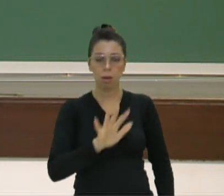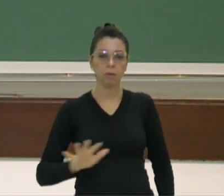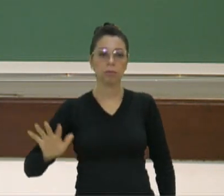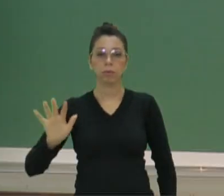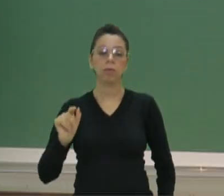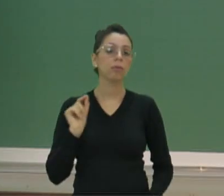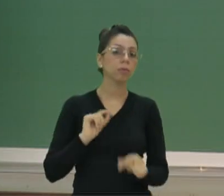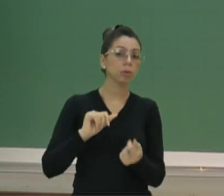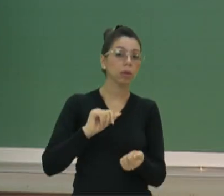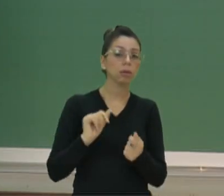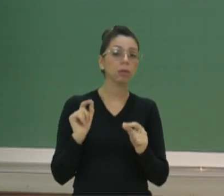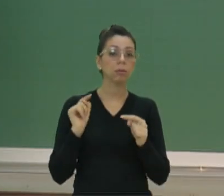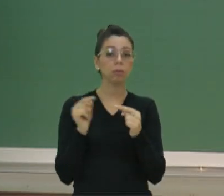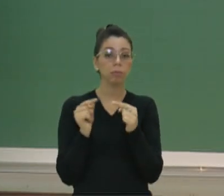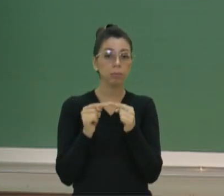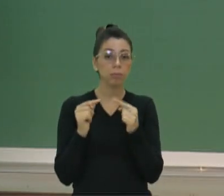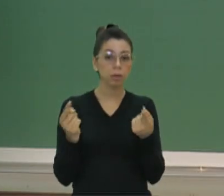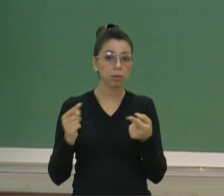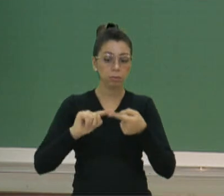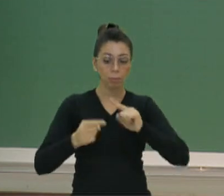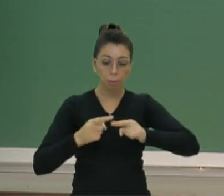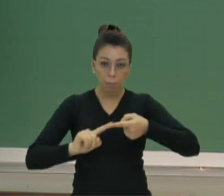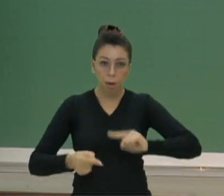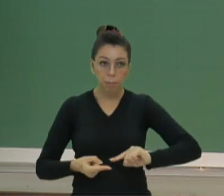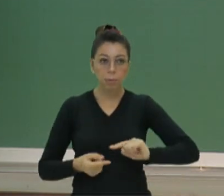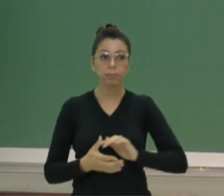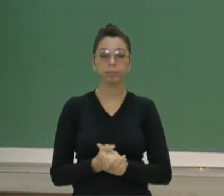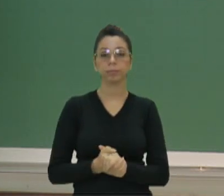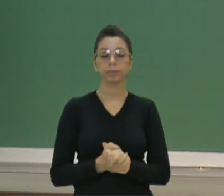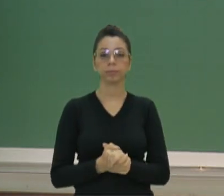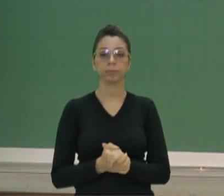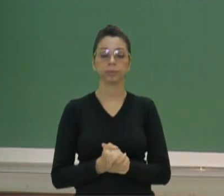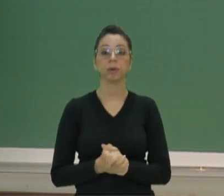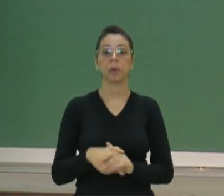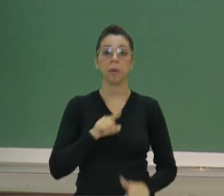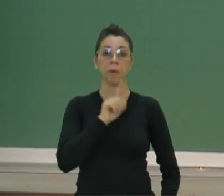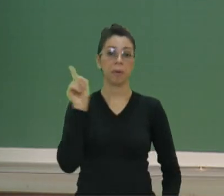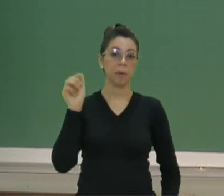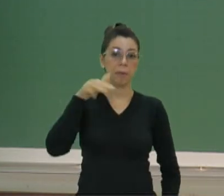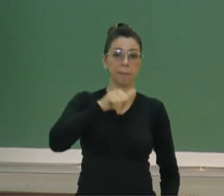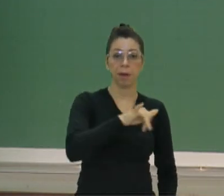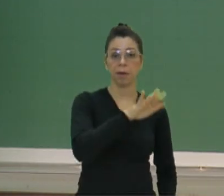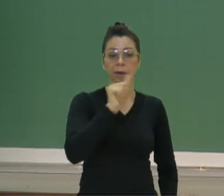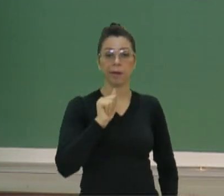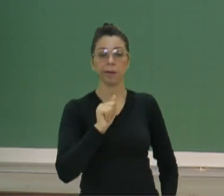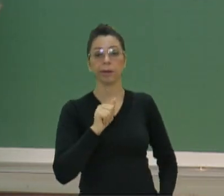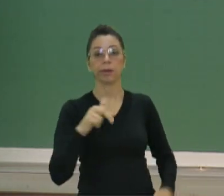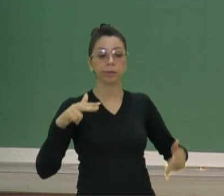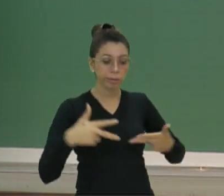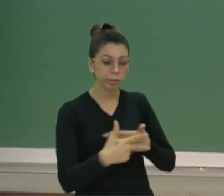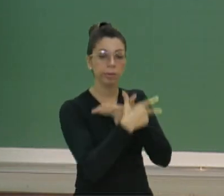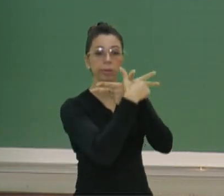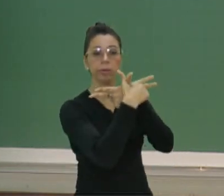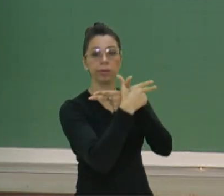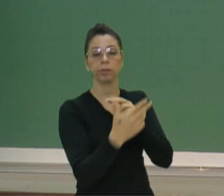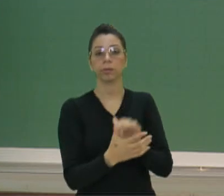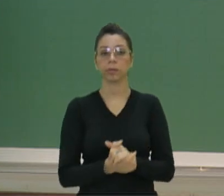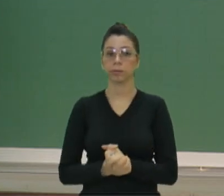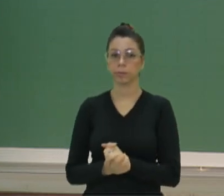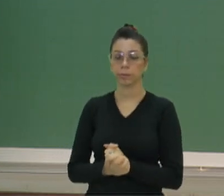categorização o que se encaixa. Então aqui nós vamos ter a região dos maias, aqui é uma imagem que retrata